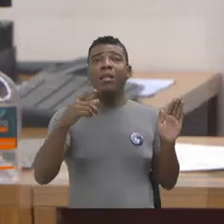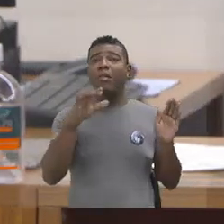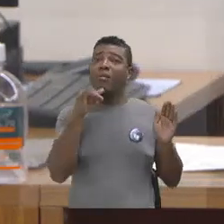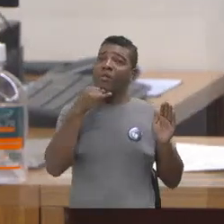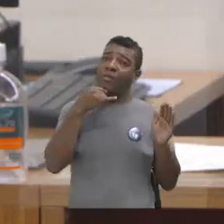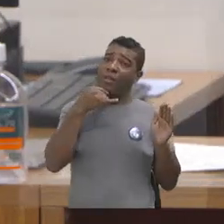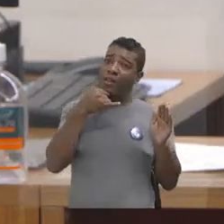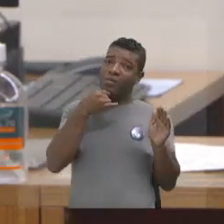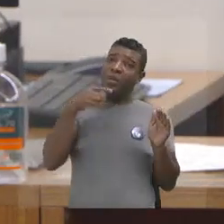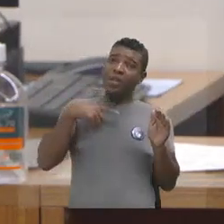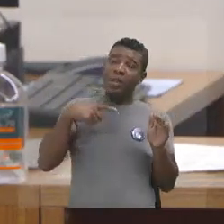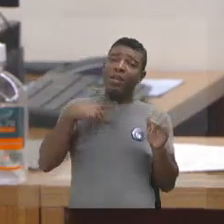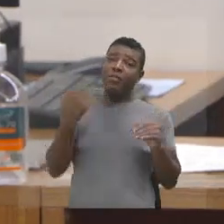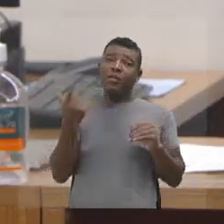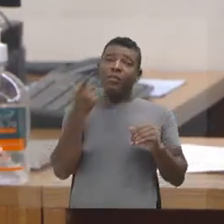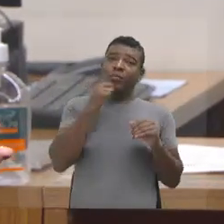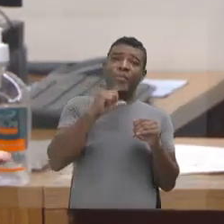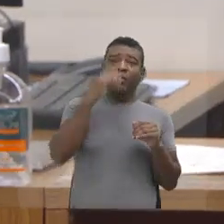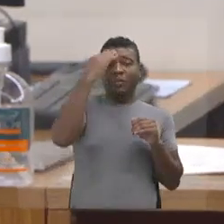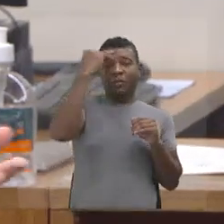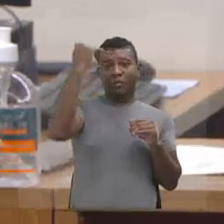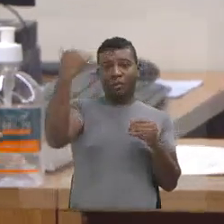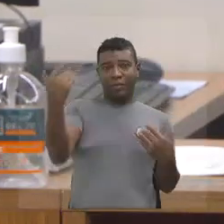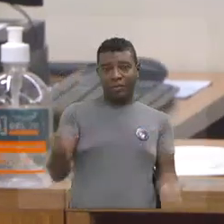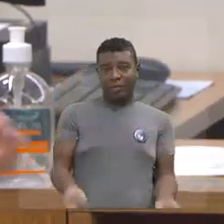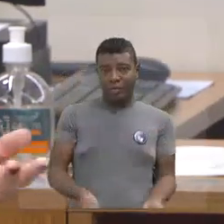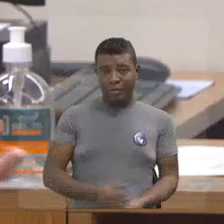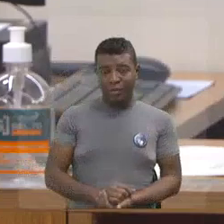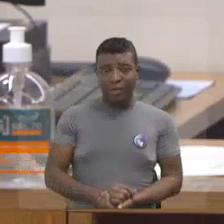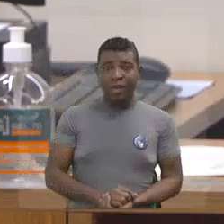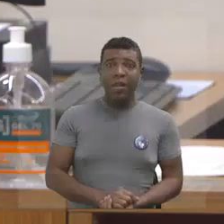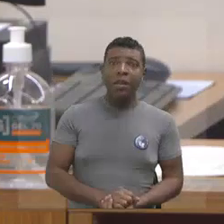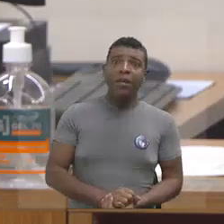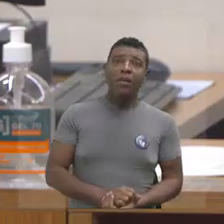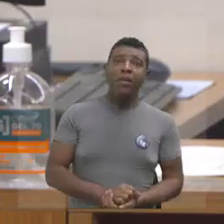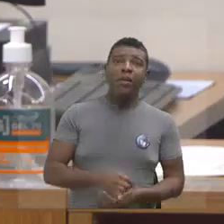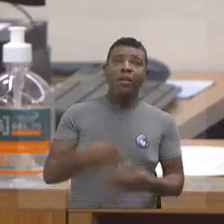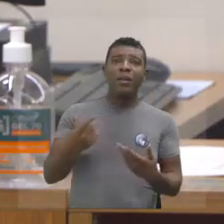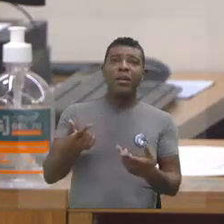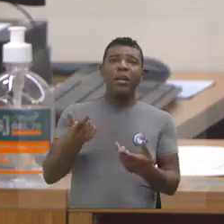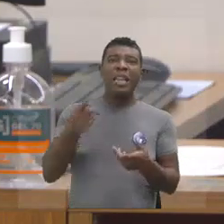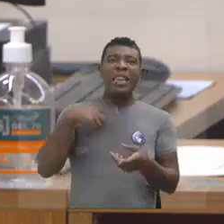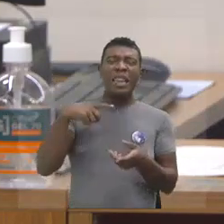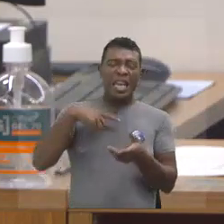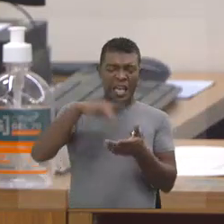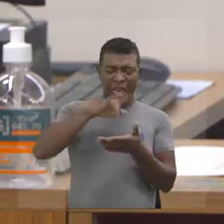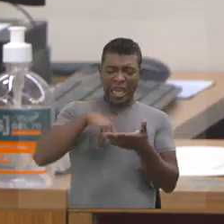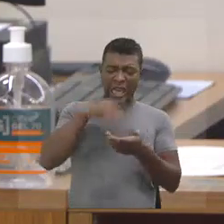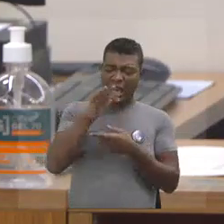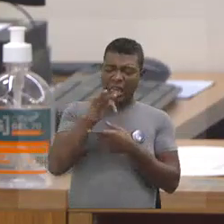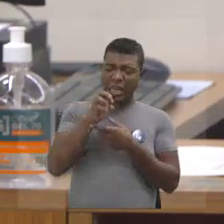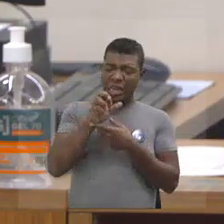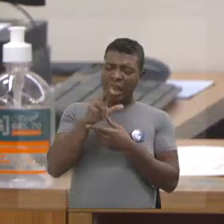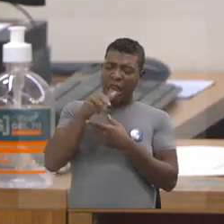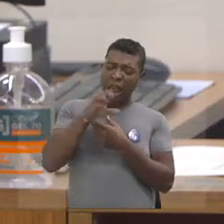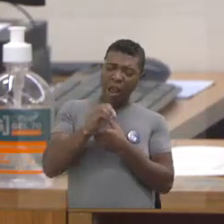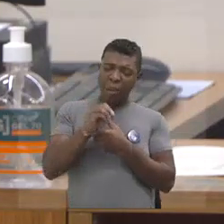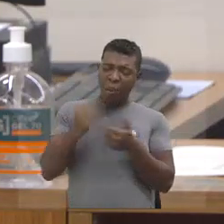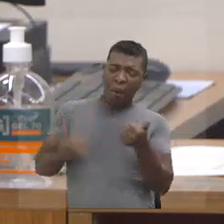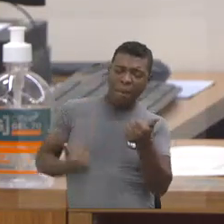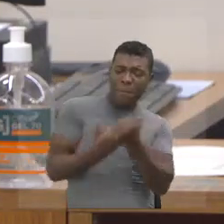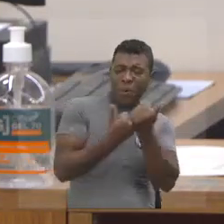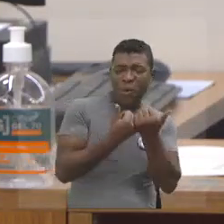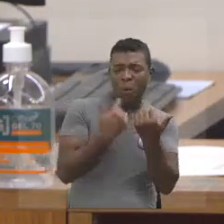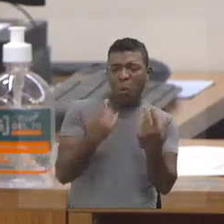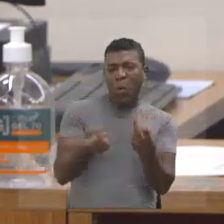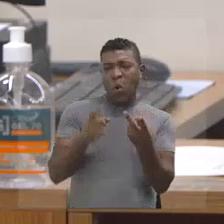teve um êxito né então hoje a gente tem um termo de termo de acordo termo de compromisso né é